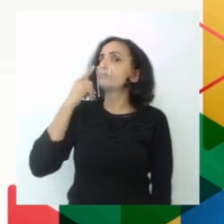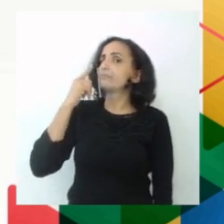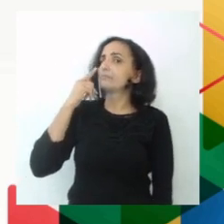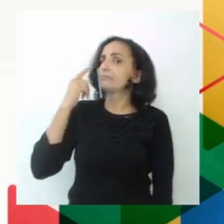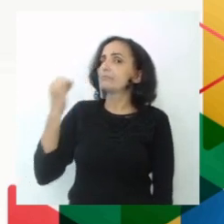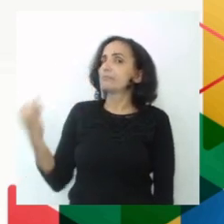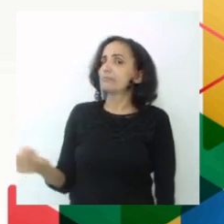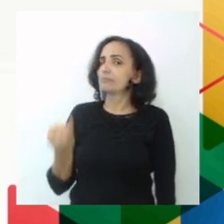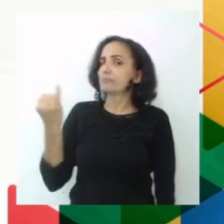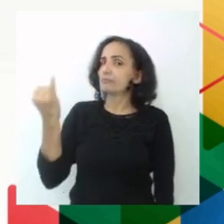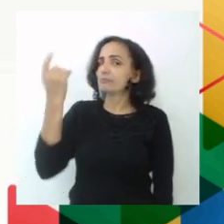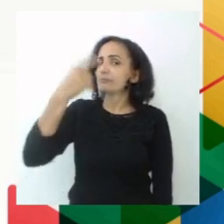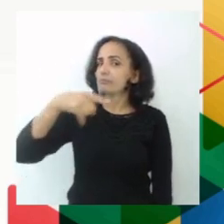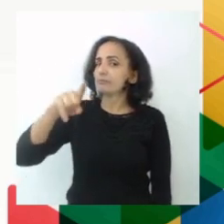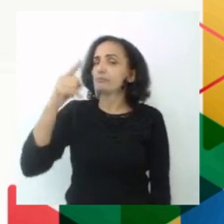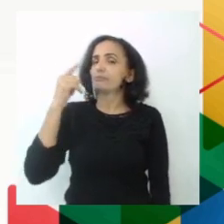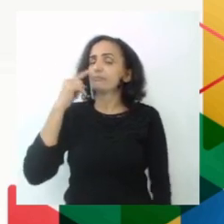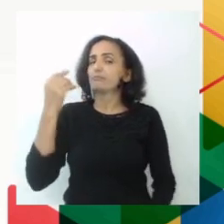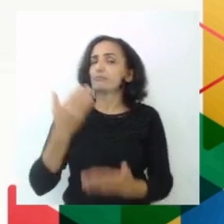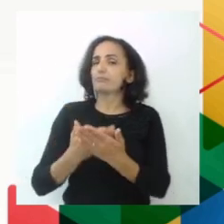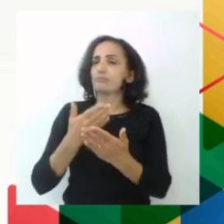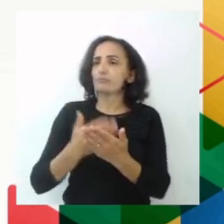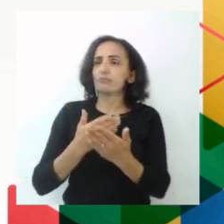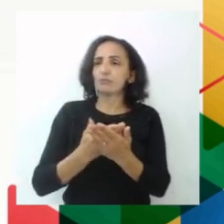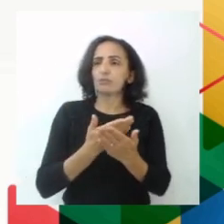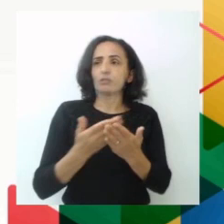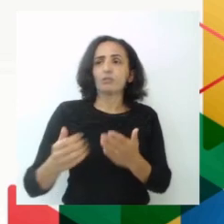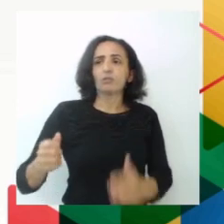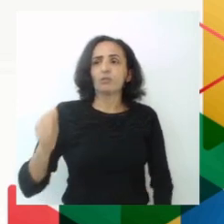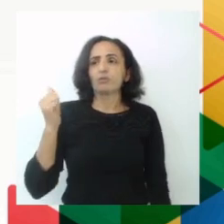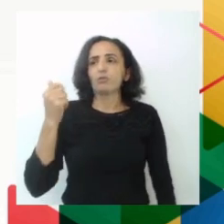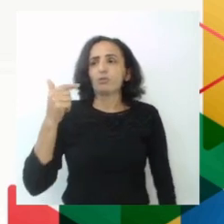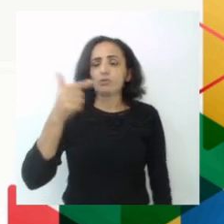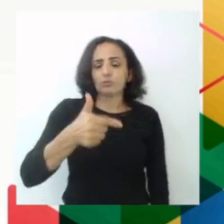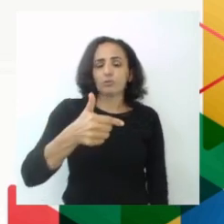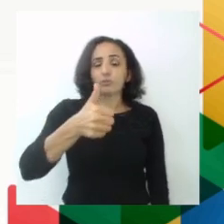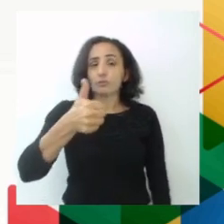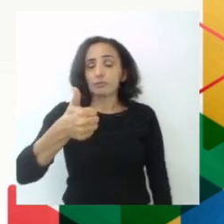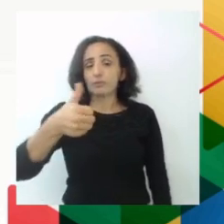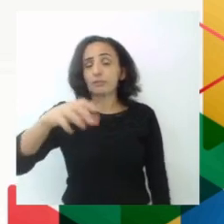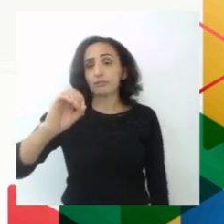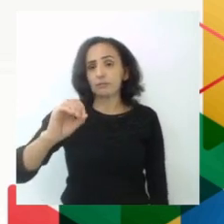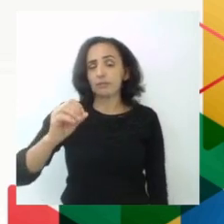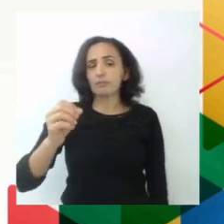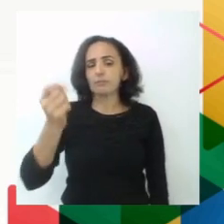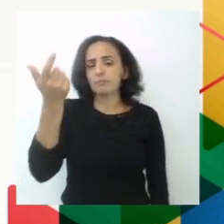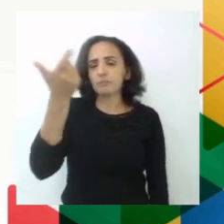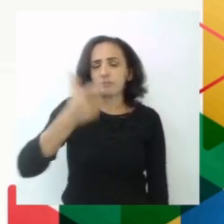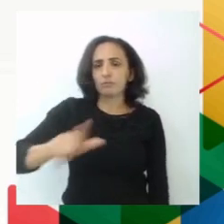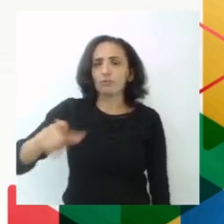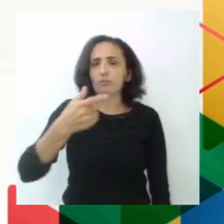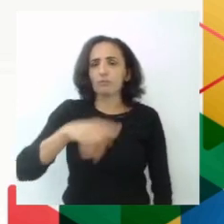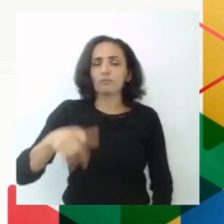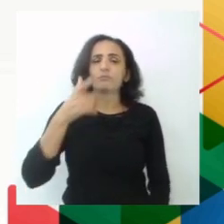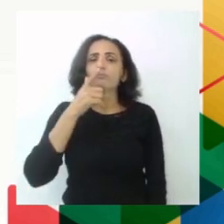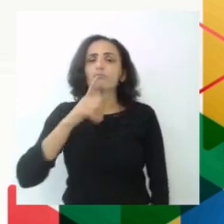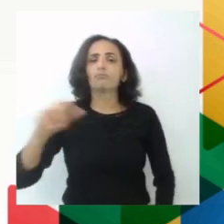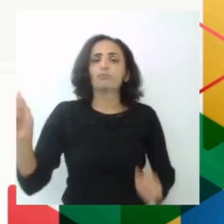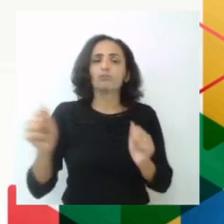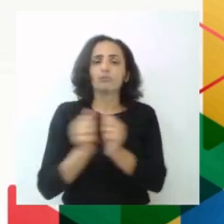15, que dá 210 possibilidades. Outra maneira é você